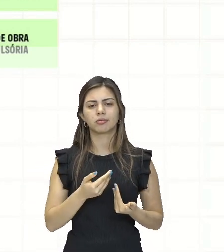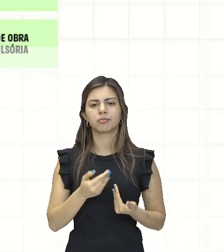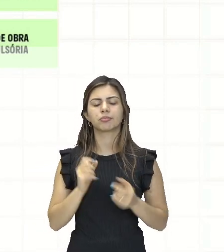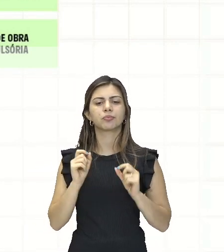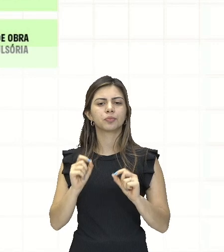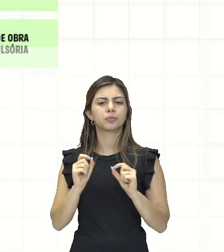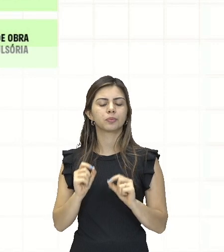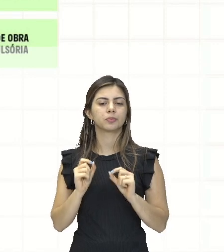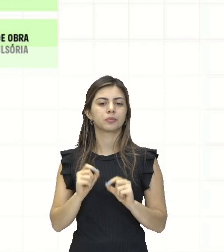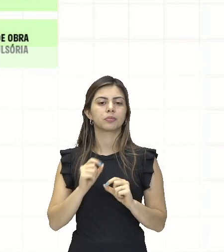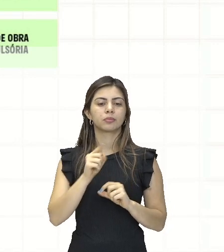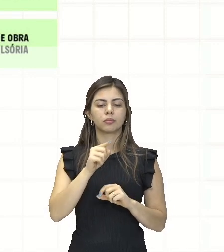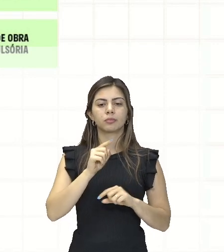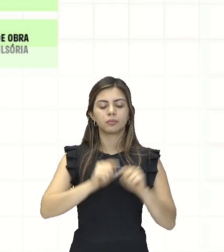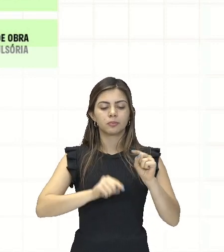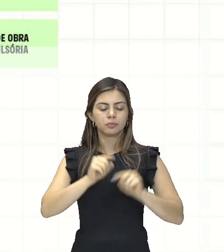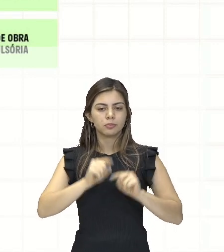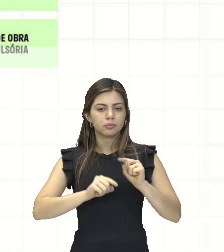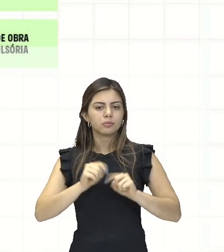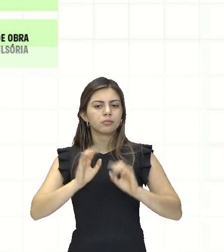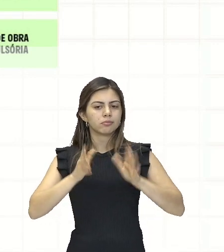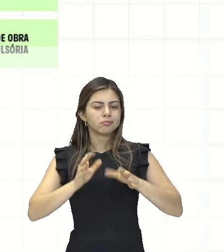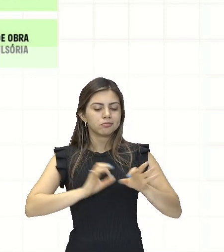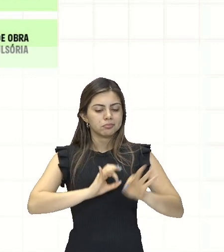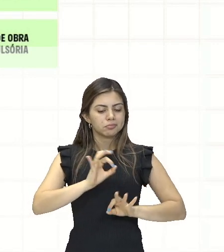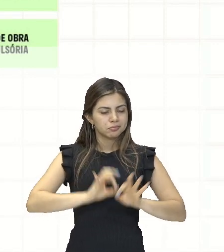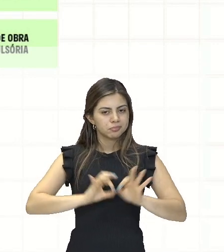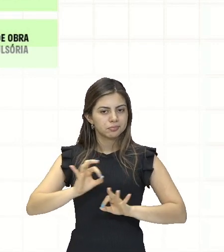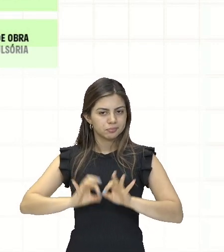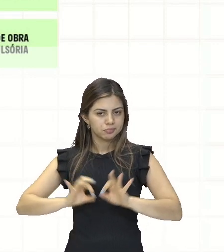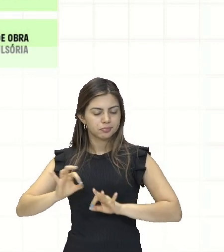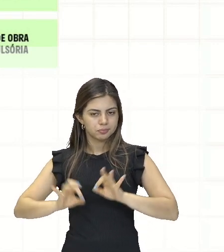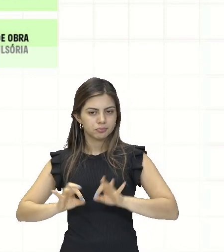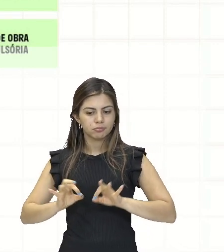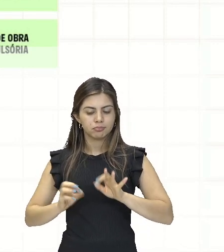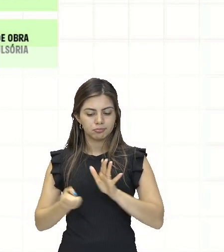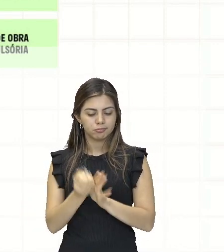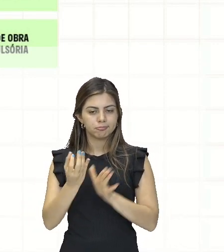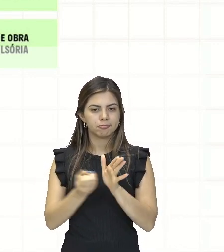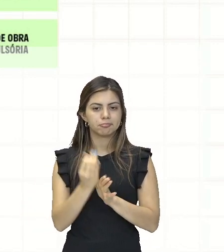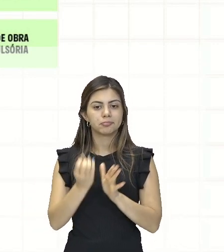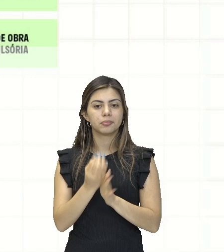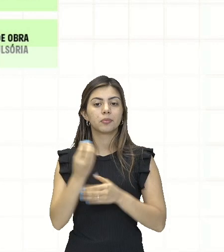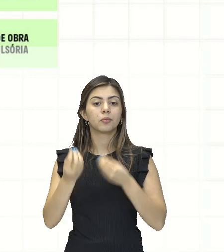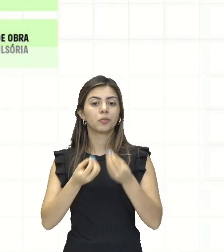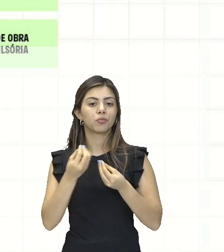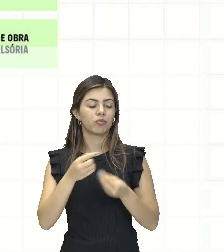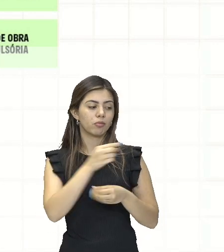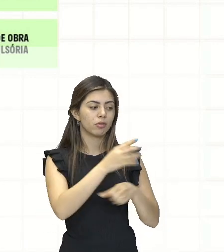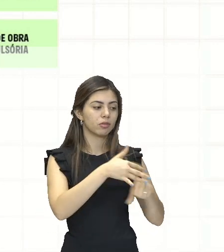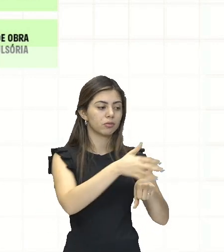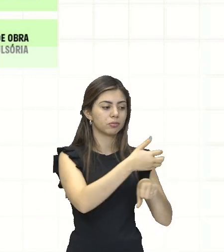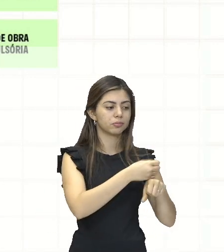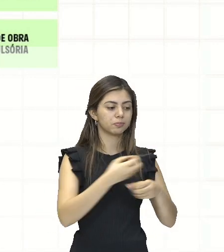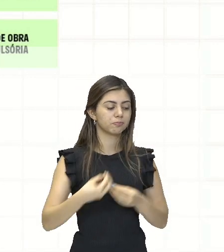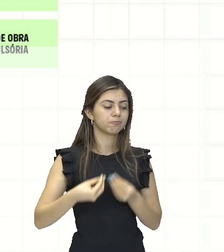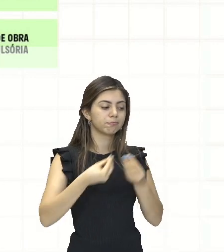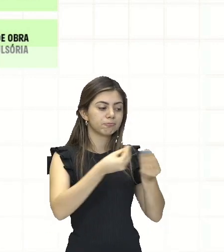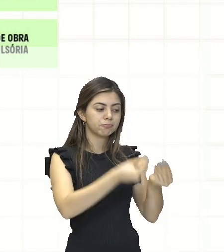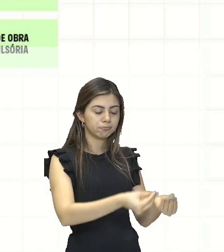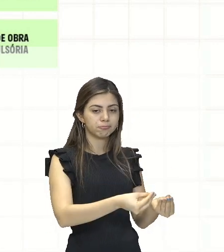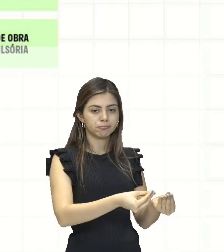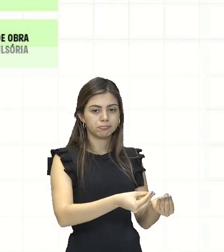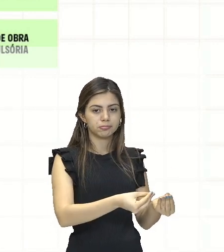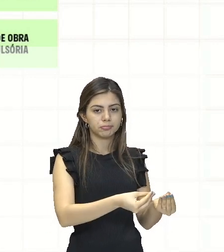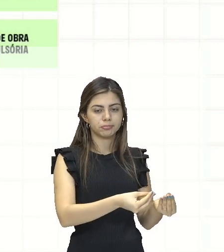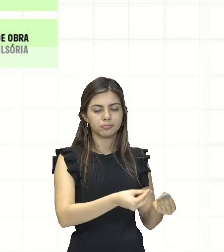já manufaturados, os produtos já vamos dizer assim, desenvolvidos, vão ser entregues para a colônia